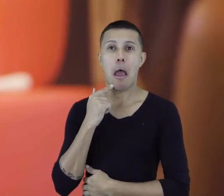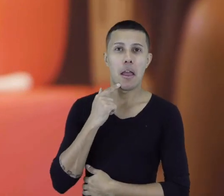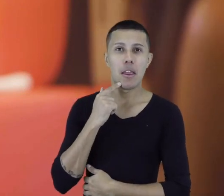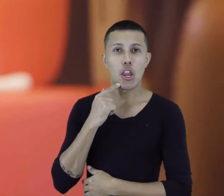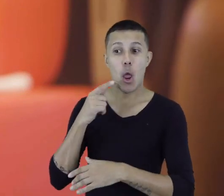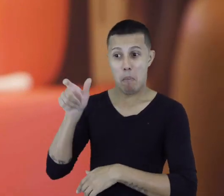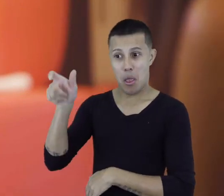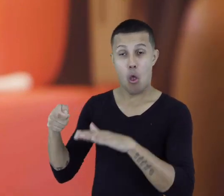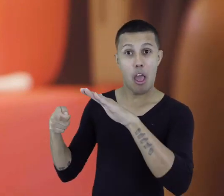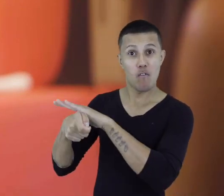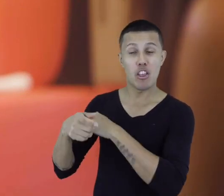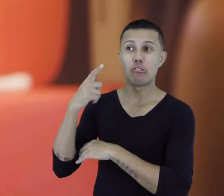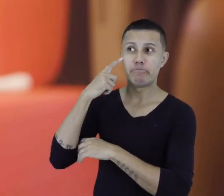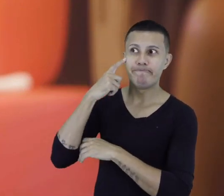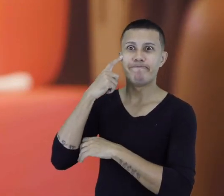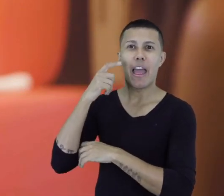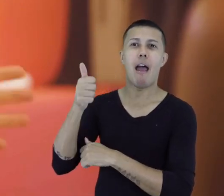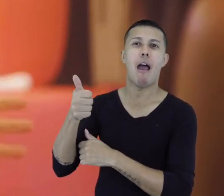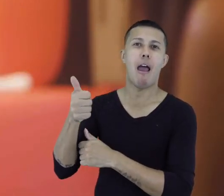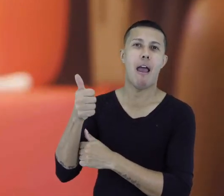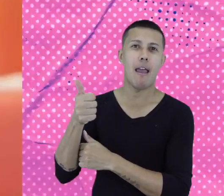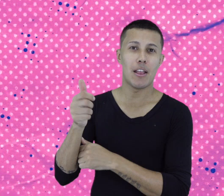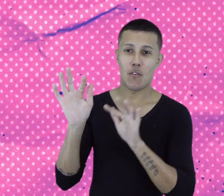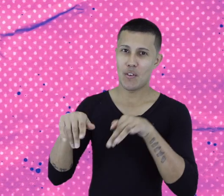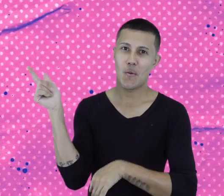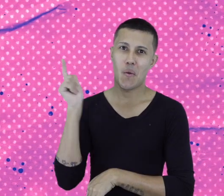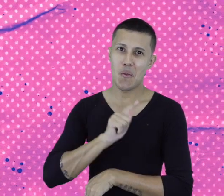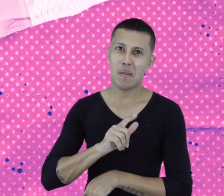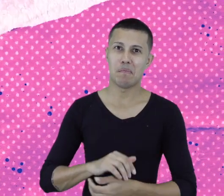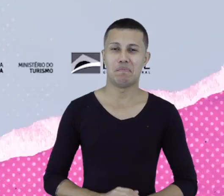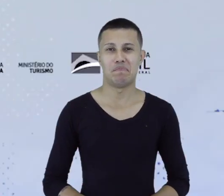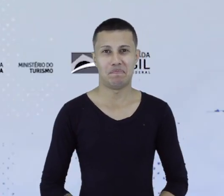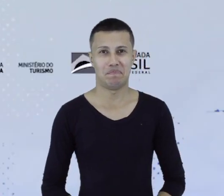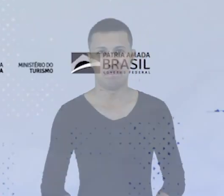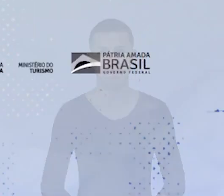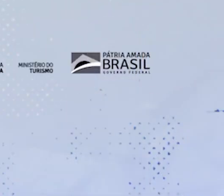para o investidor, sabe? Tem muita demanda não atendida no final do dia.